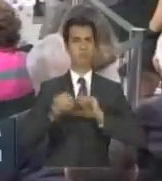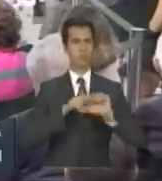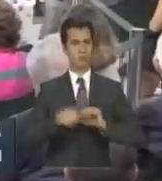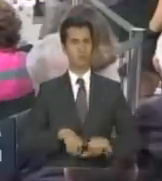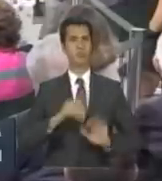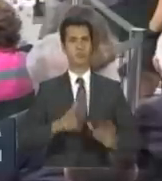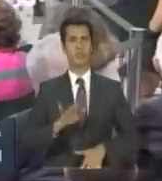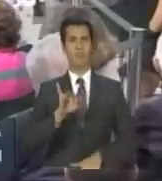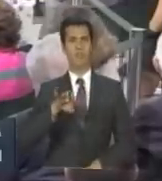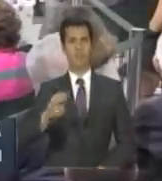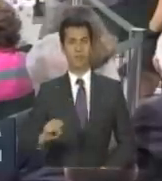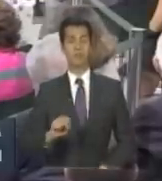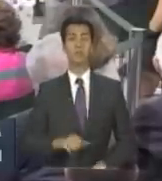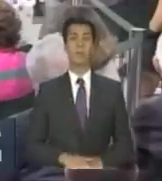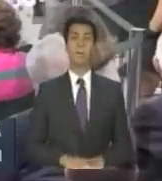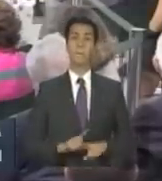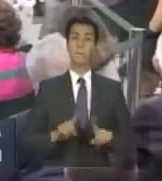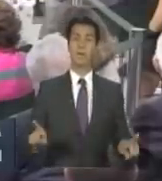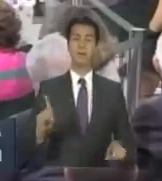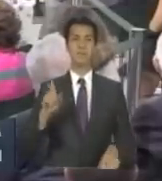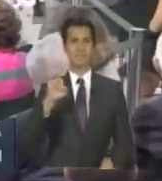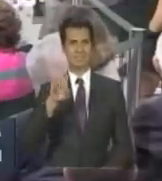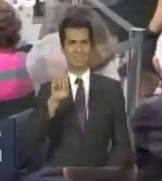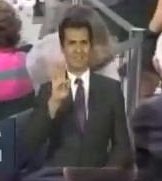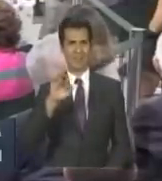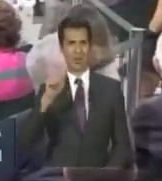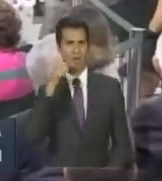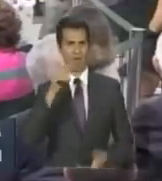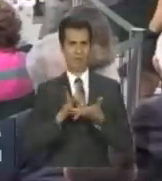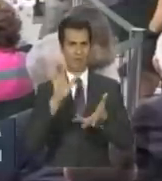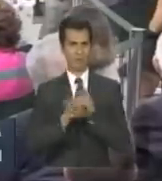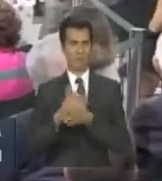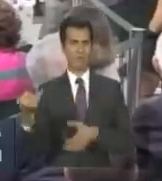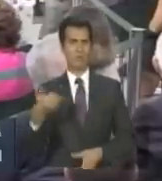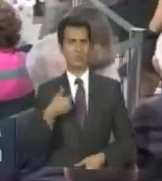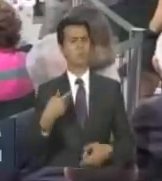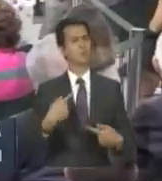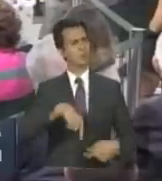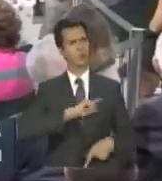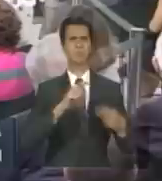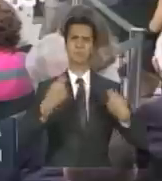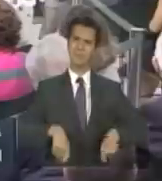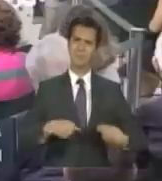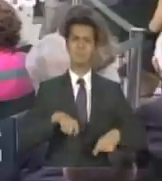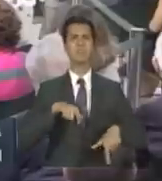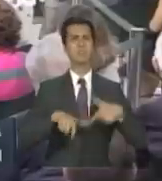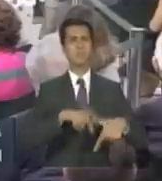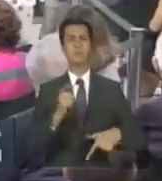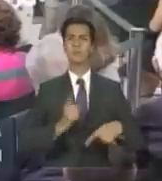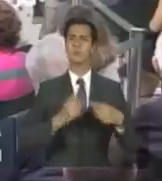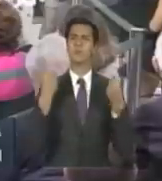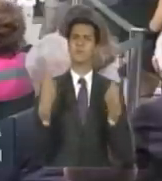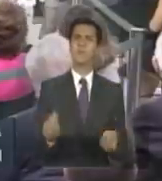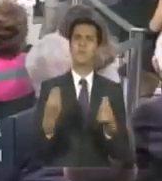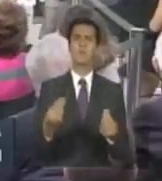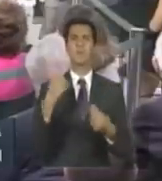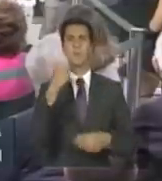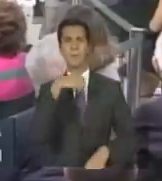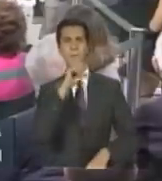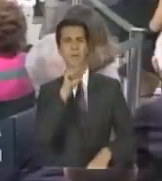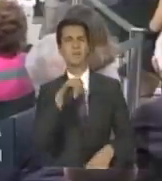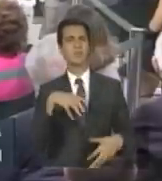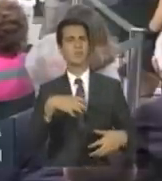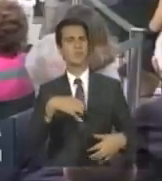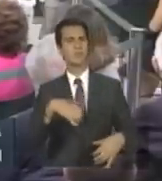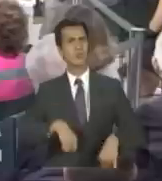aí a Estela falou, nós temos que fazer alguma coisa, porque não é possível suportar esse tipo de dor vendo uma mãe passar por